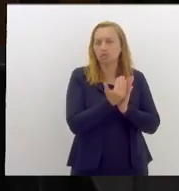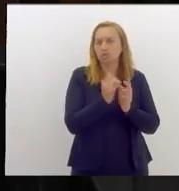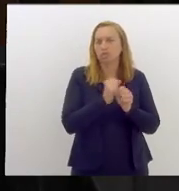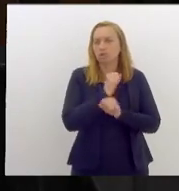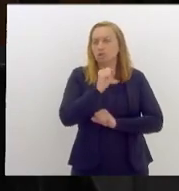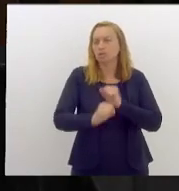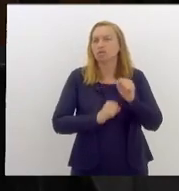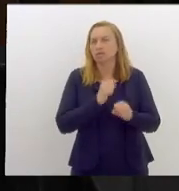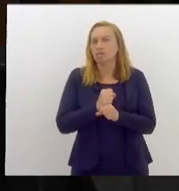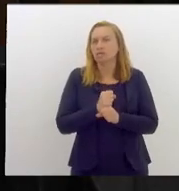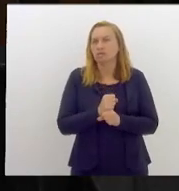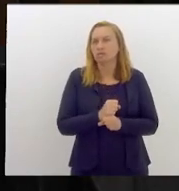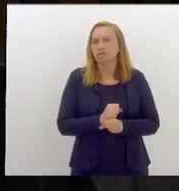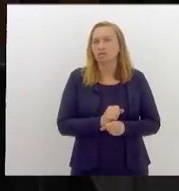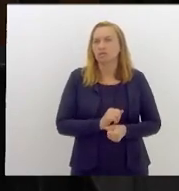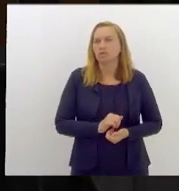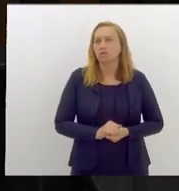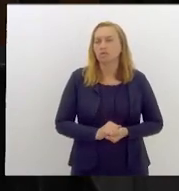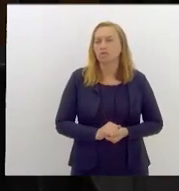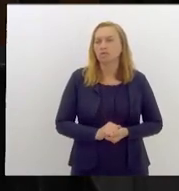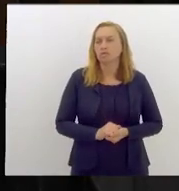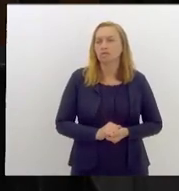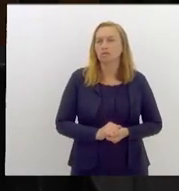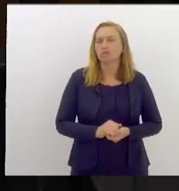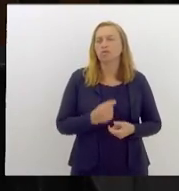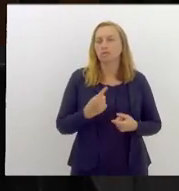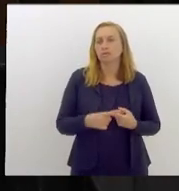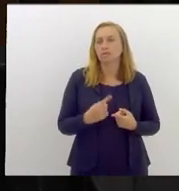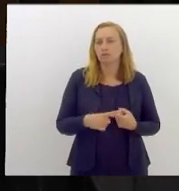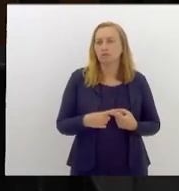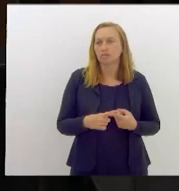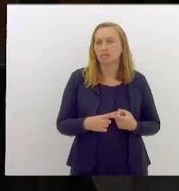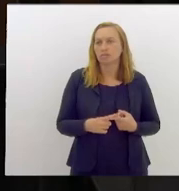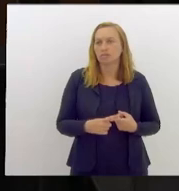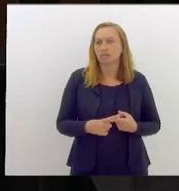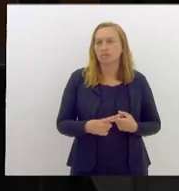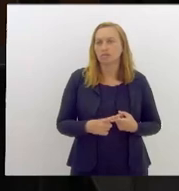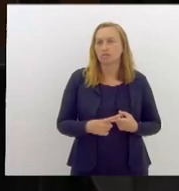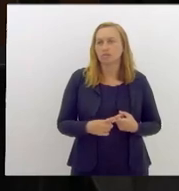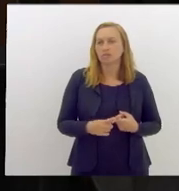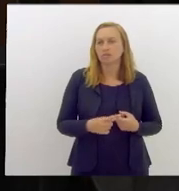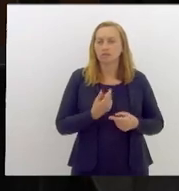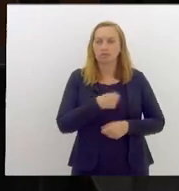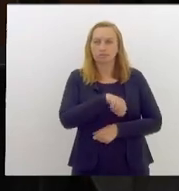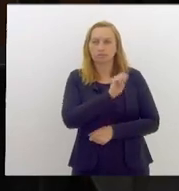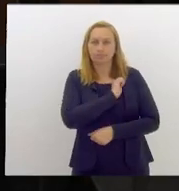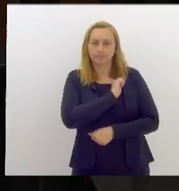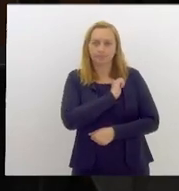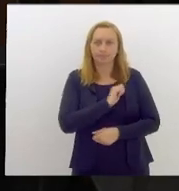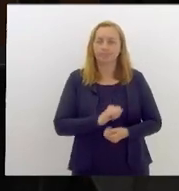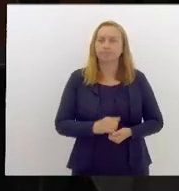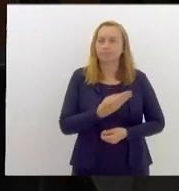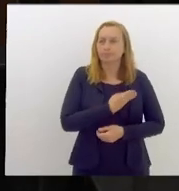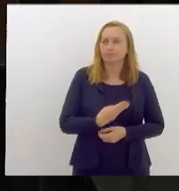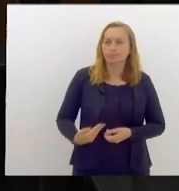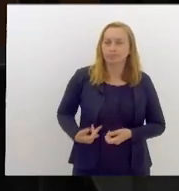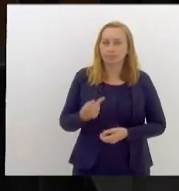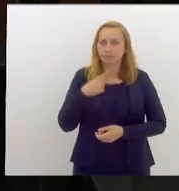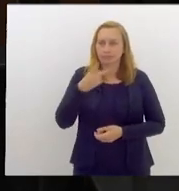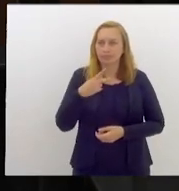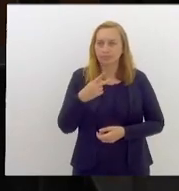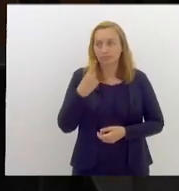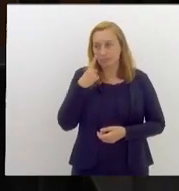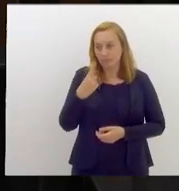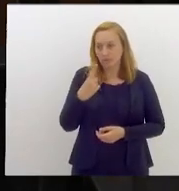ao menos a previsão porque porque poderia chegar Um empate com regime de recuperação fiscal mas o governo diria Olha eu